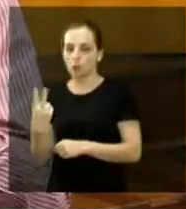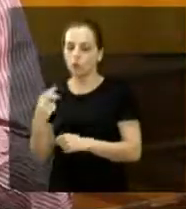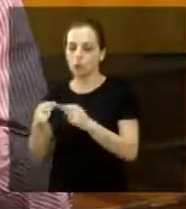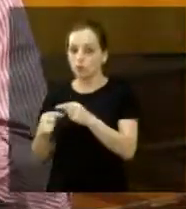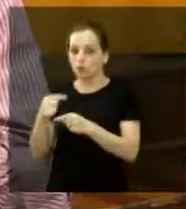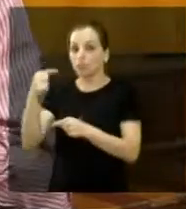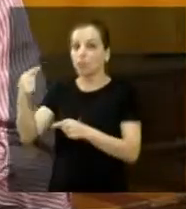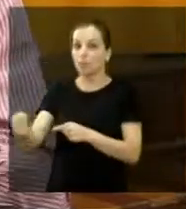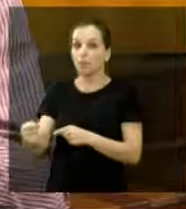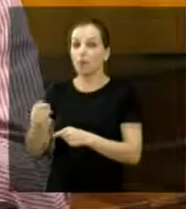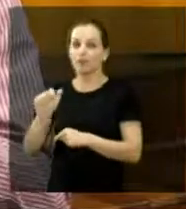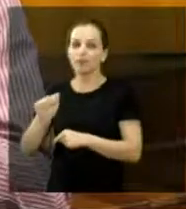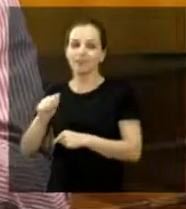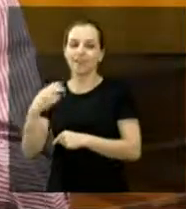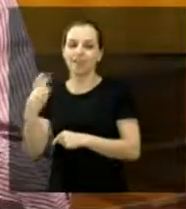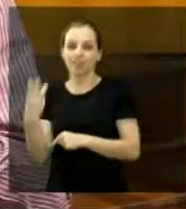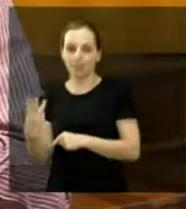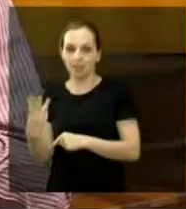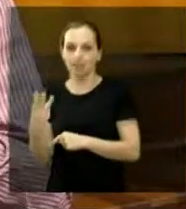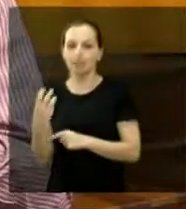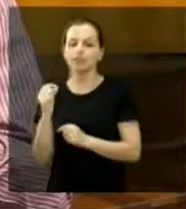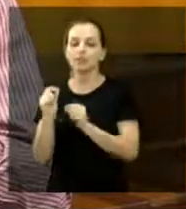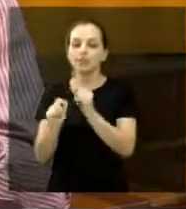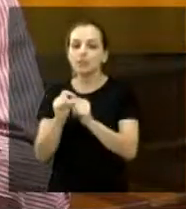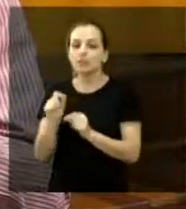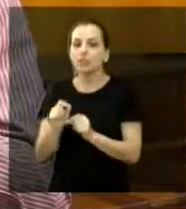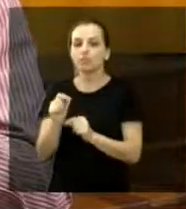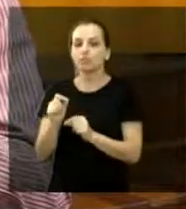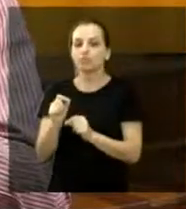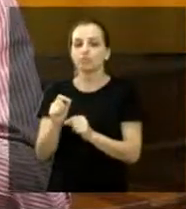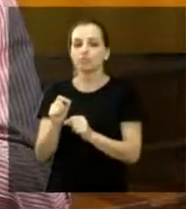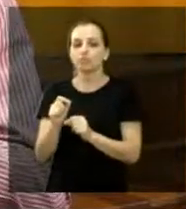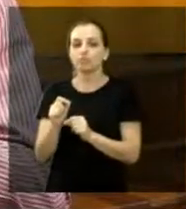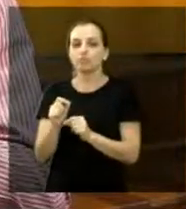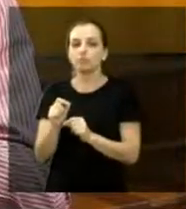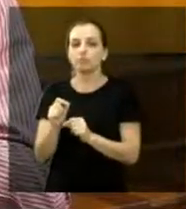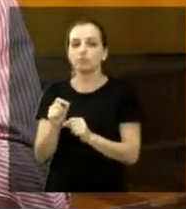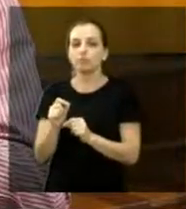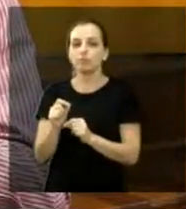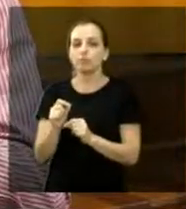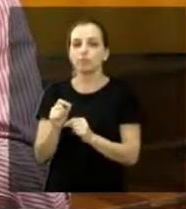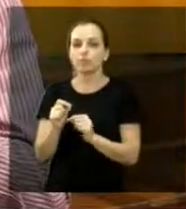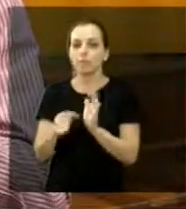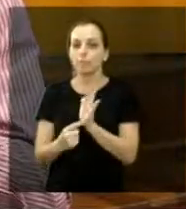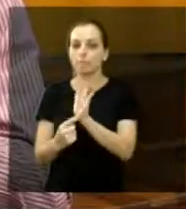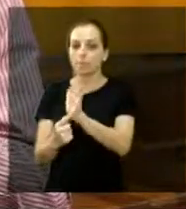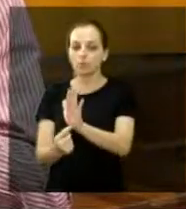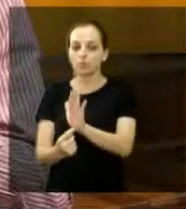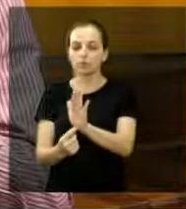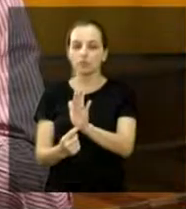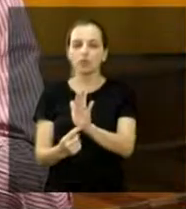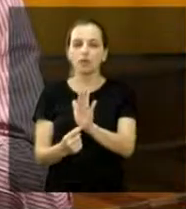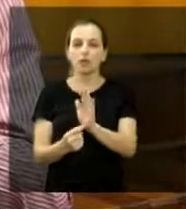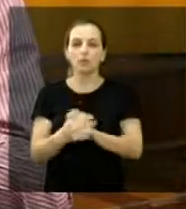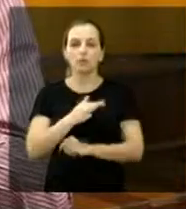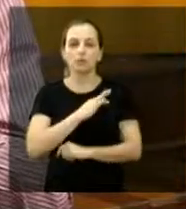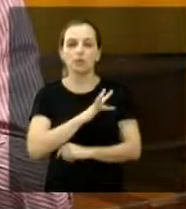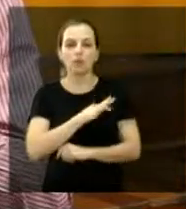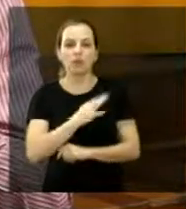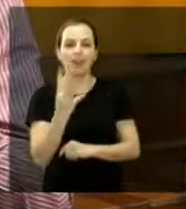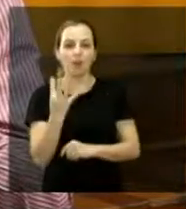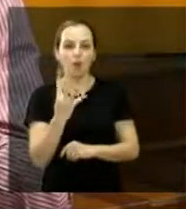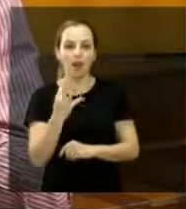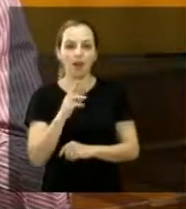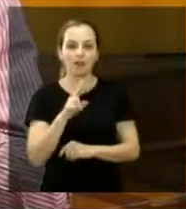imediatamente para a Série A3, né? E quando a gente, 2 anos, nós transmitimos a Ferroviária na 4ª divisão, a B1,